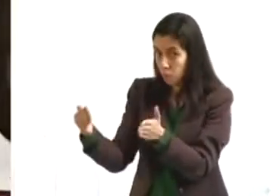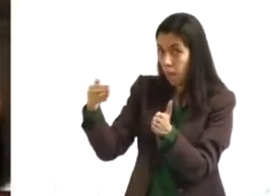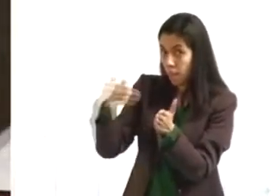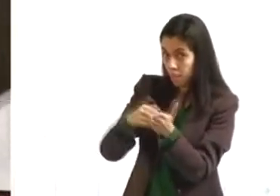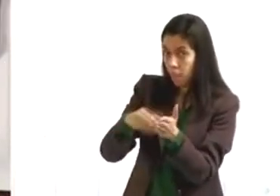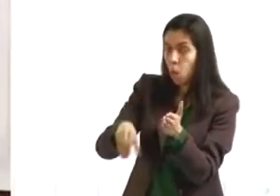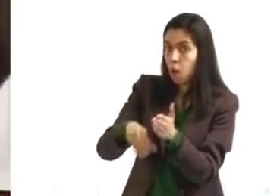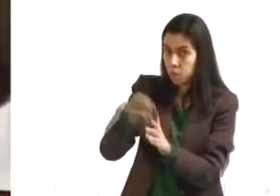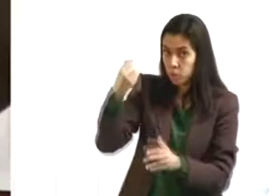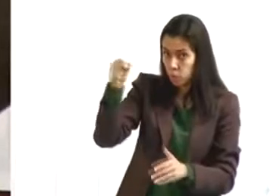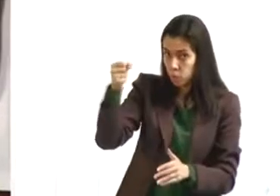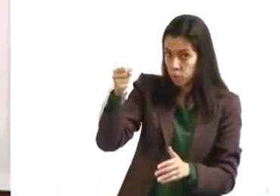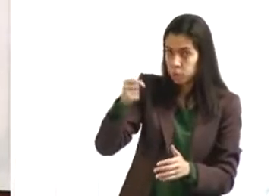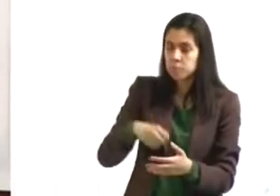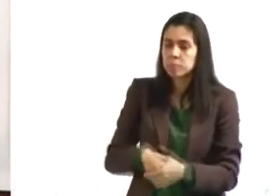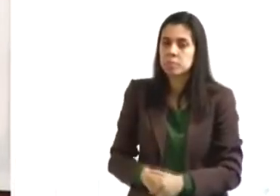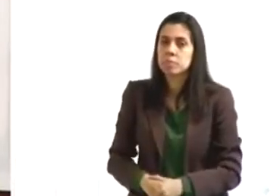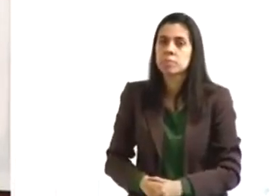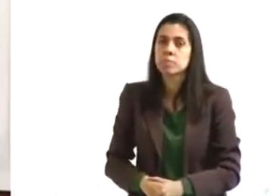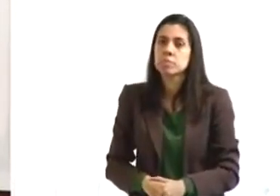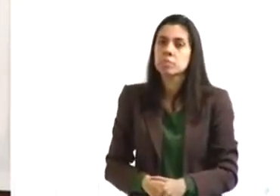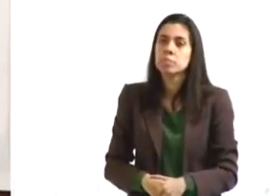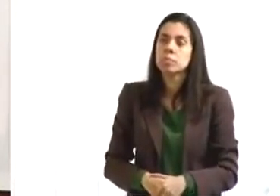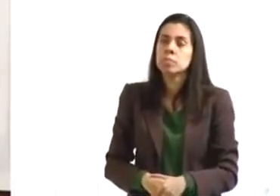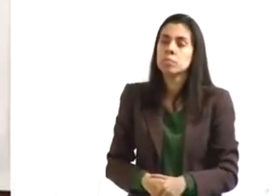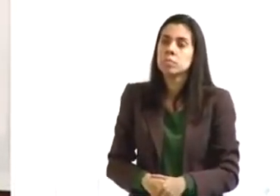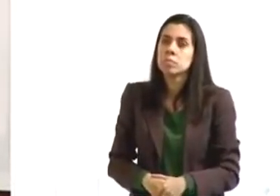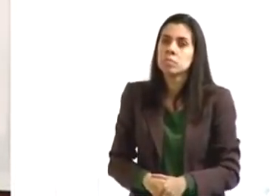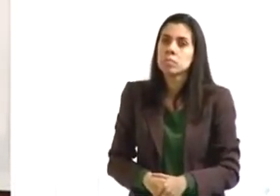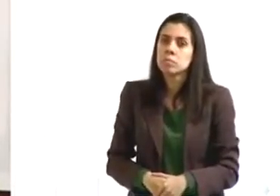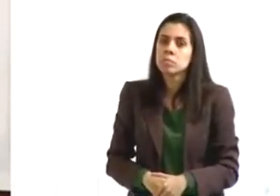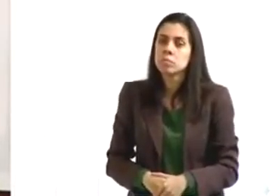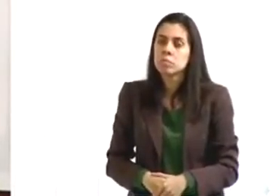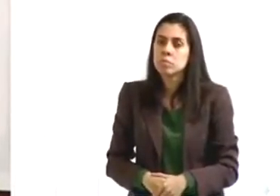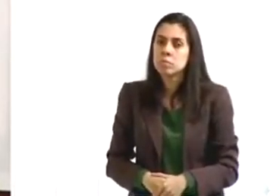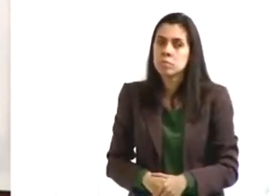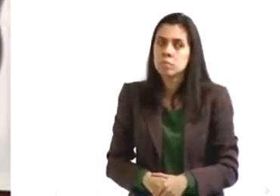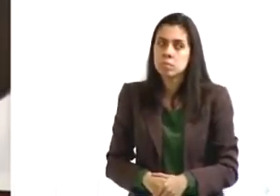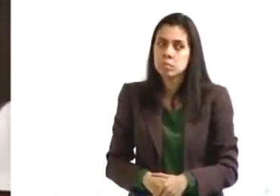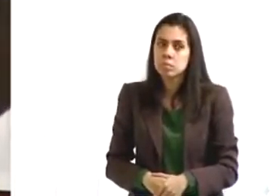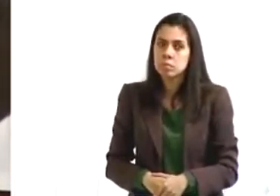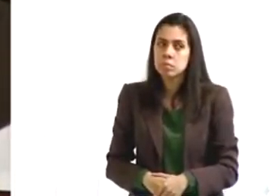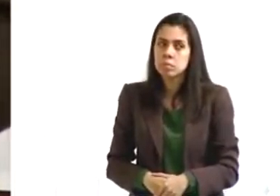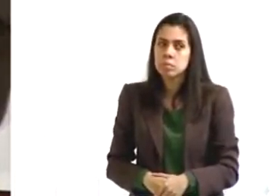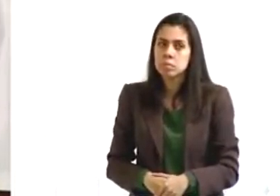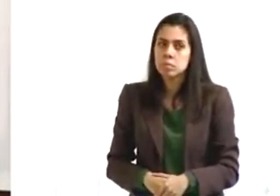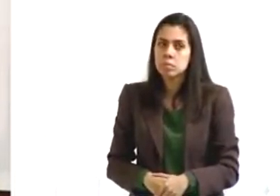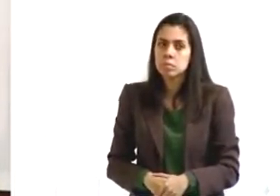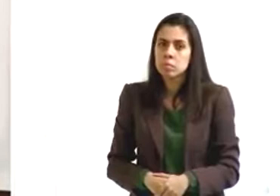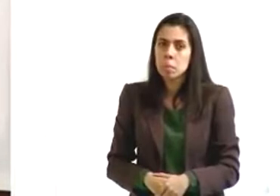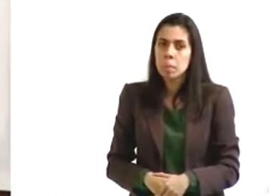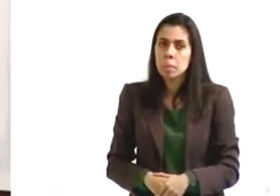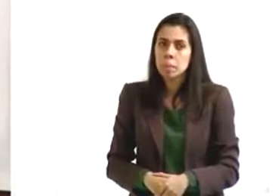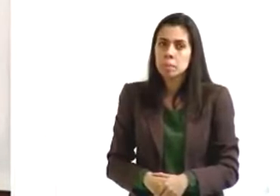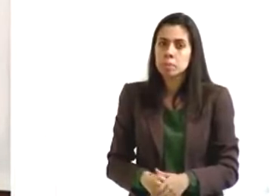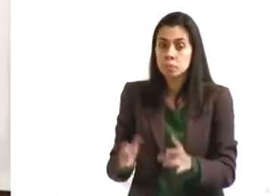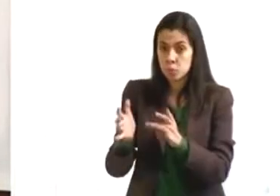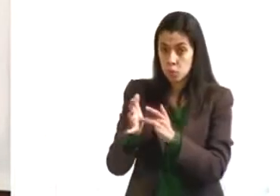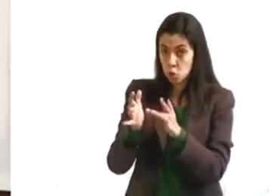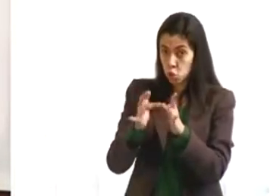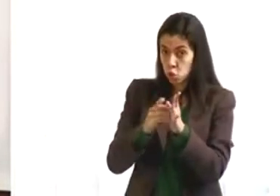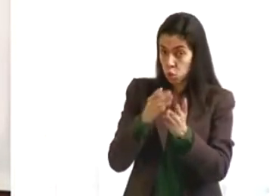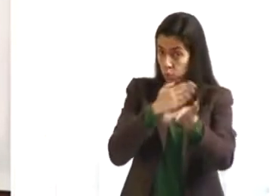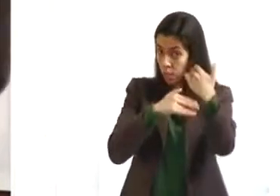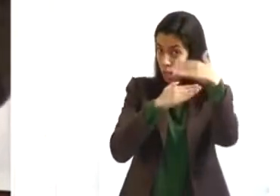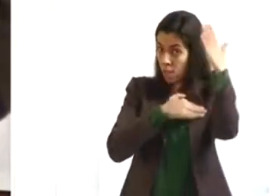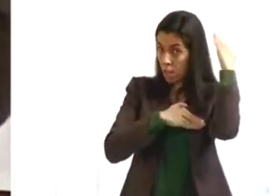alturas, e deu essa ordem lida nesta manhã já em Mateus 28, 18 a 20, temos também Marcos 16, 15, quando é uma outra